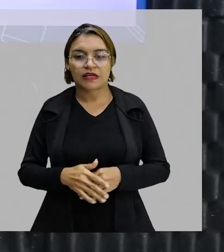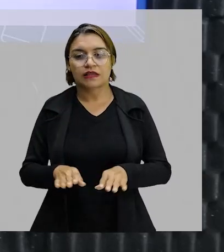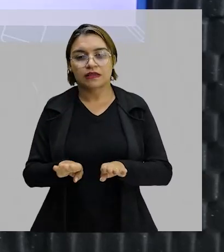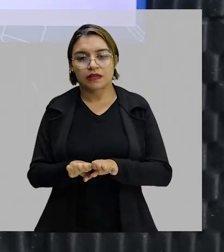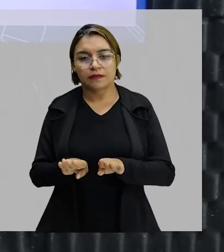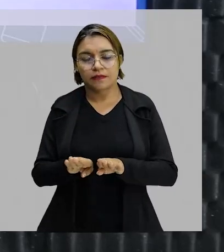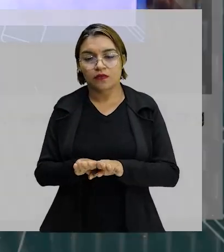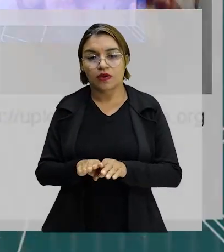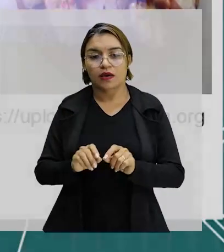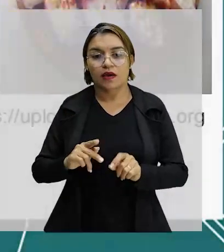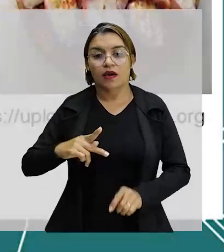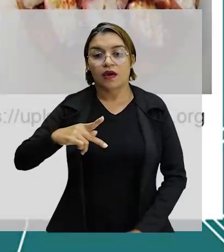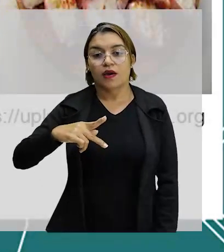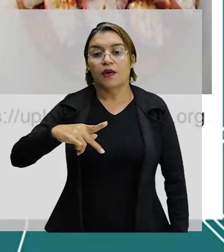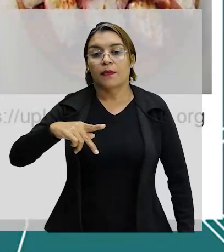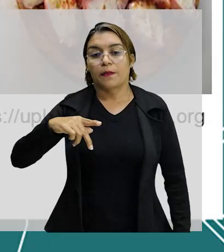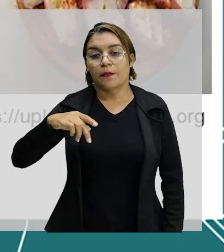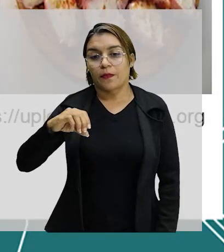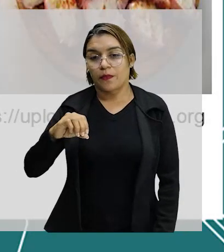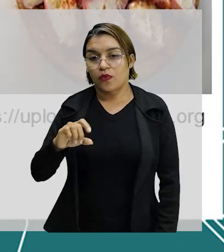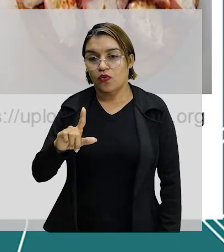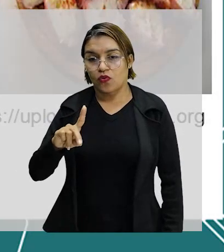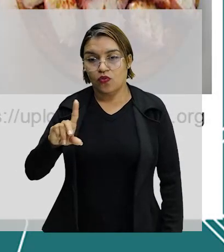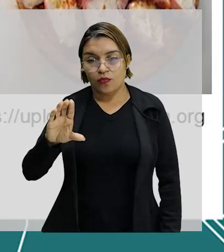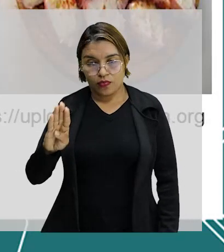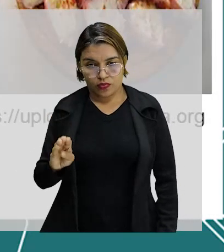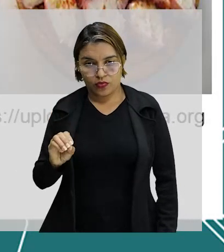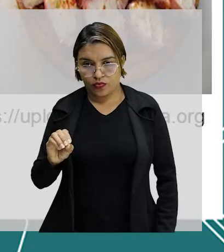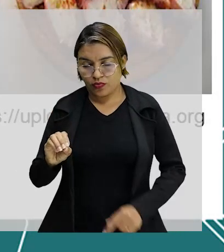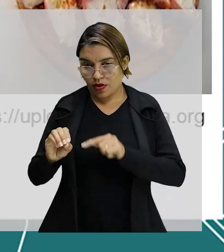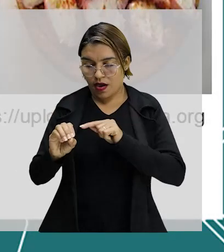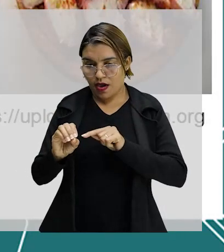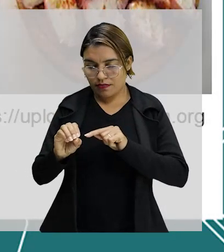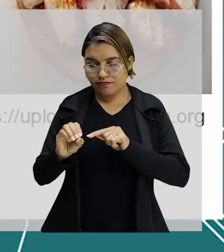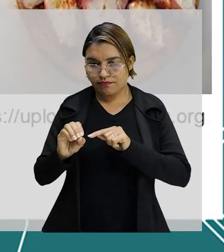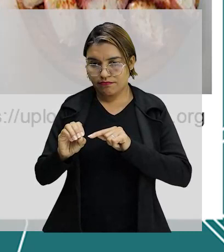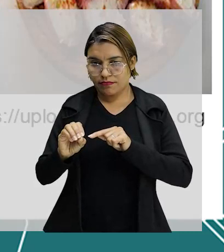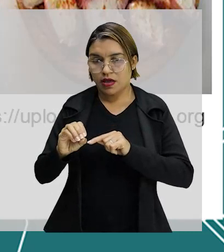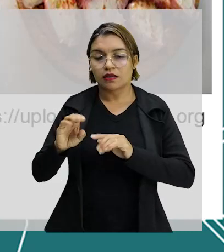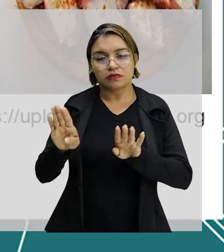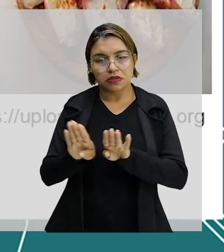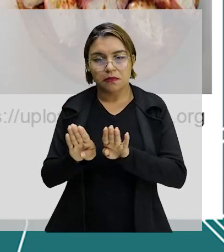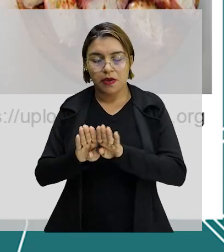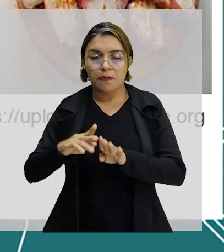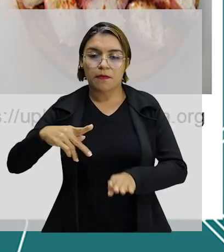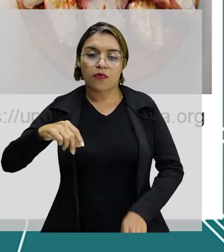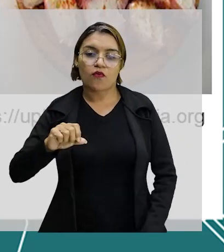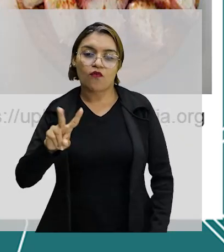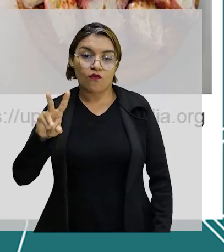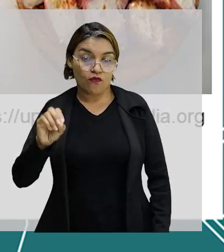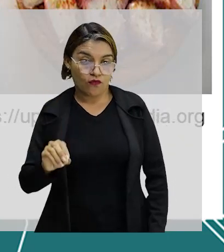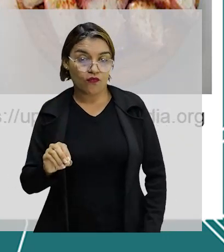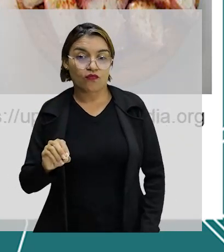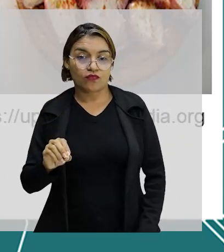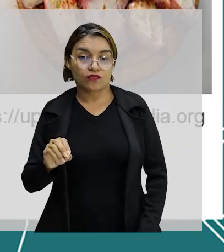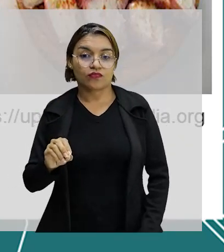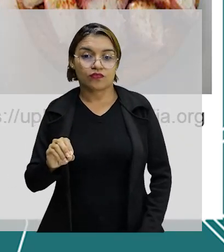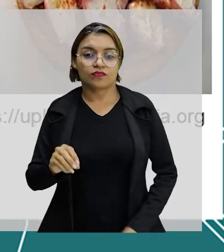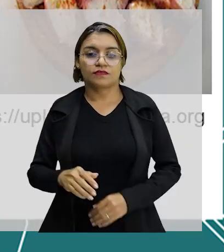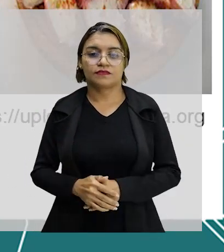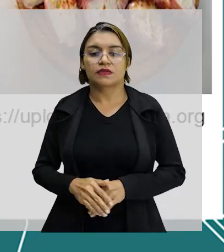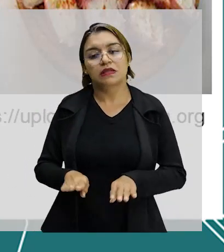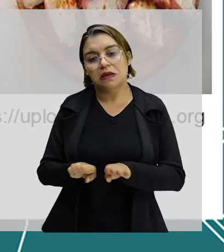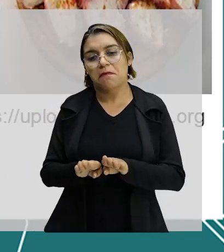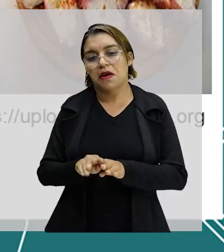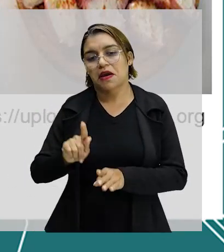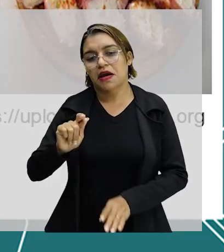Polvo, que é o polvo, por exemplo, polvo à feira, também conhecido como polvo à